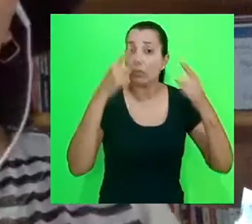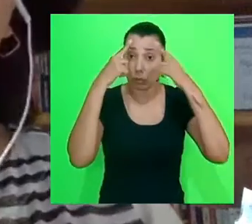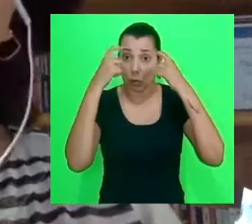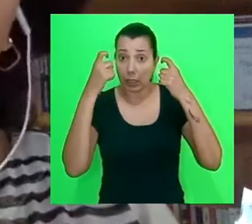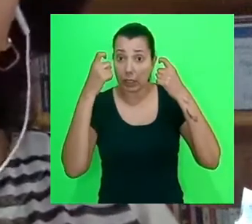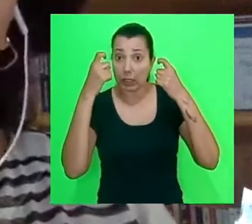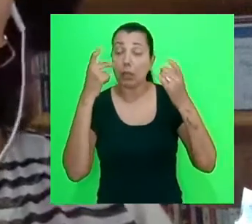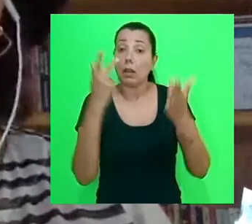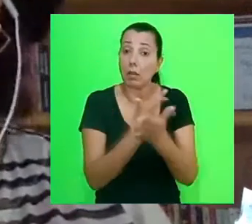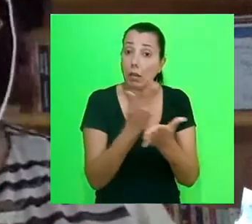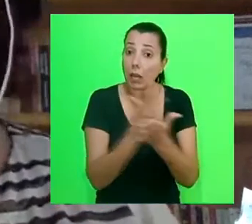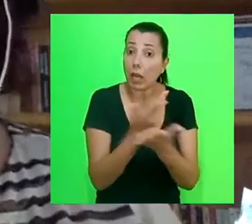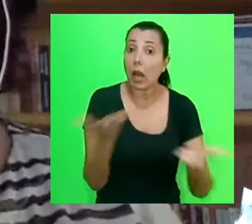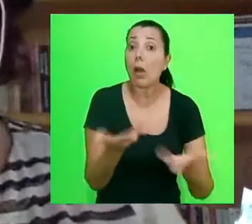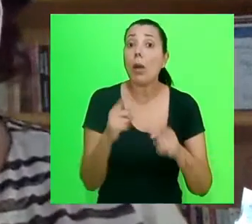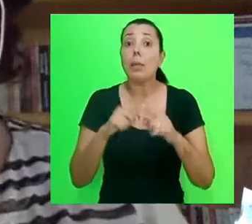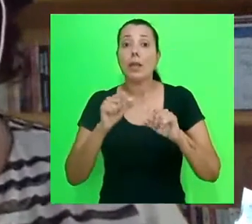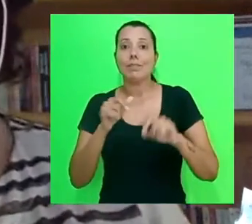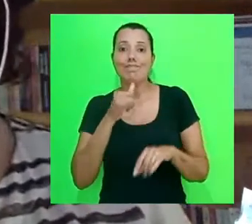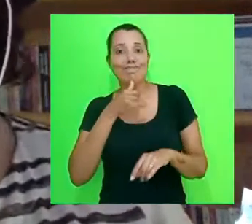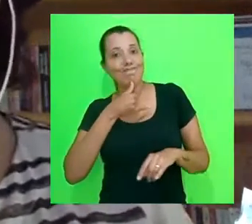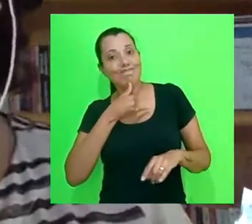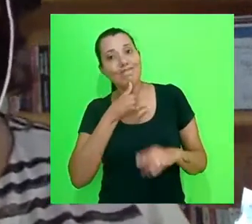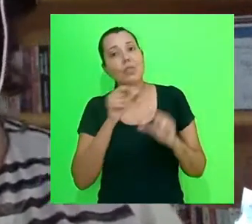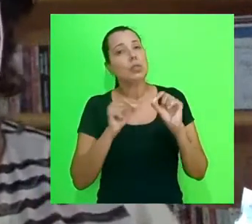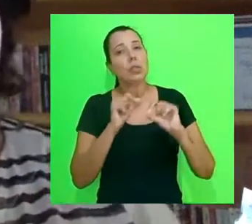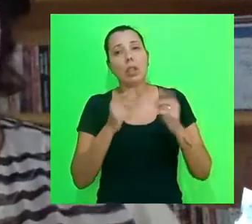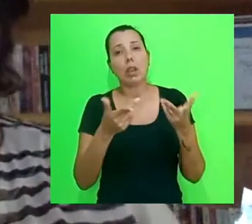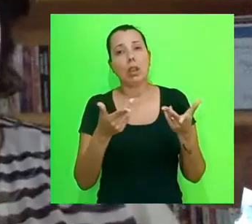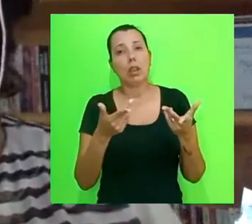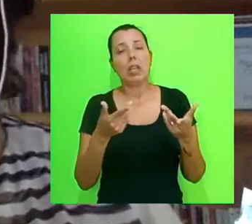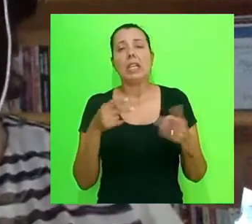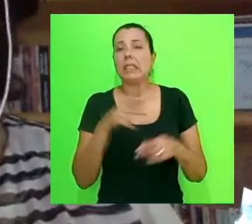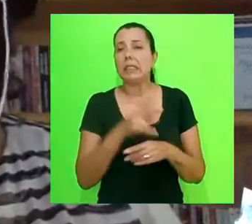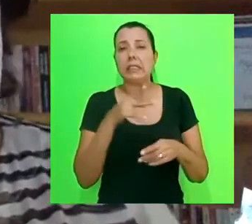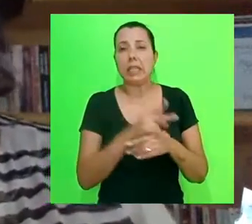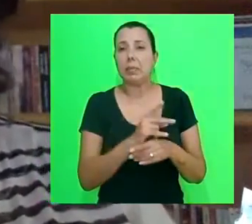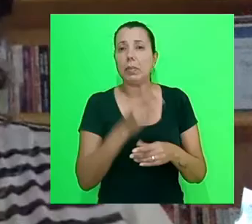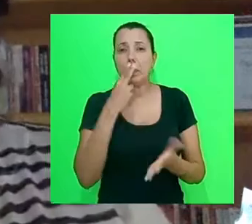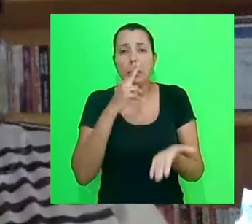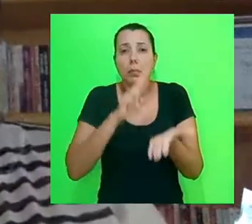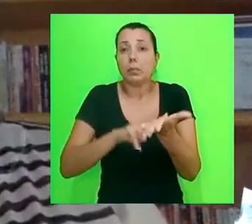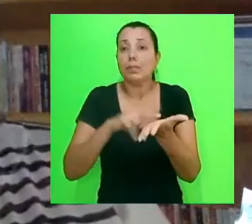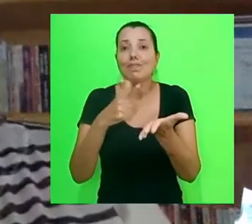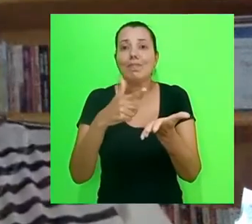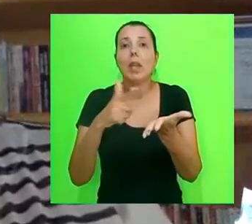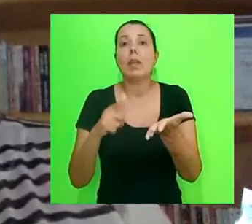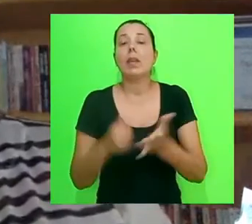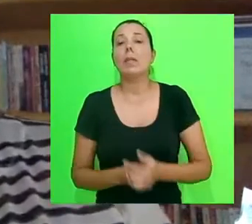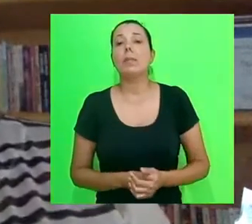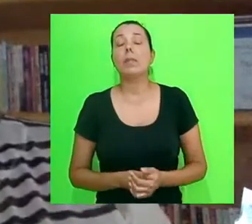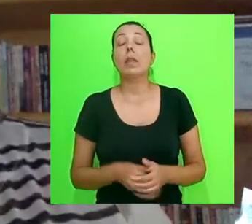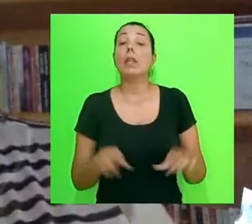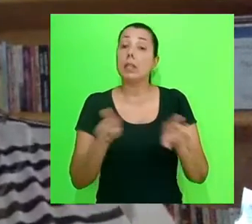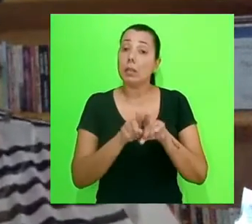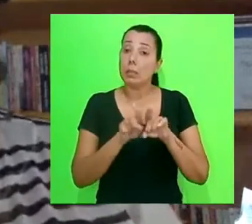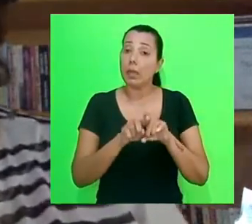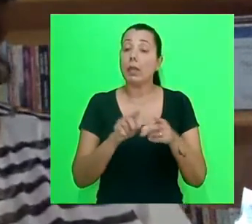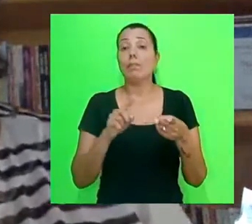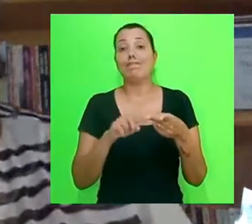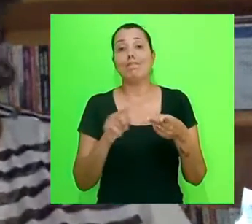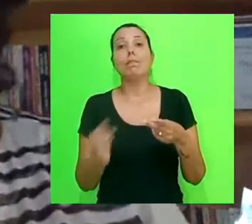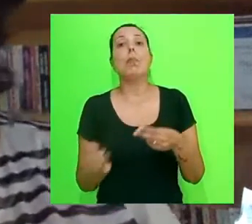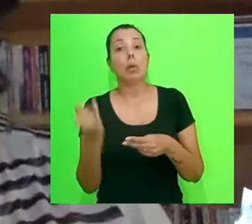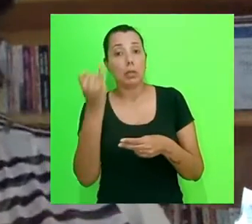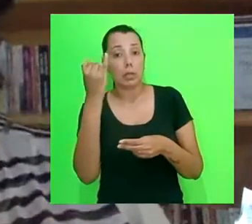e que nesse momento, num país onde as políticas públicas para as mulheres estão sendo colocadas numa